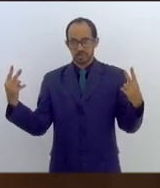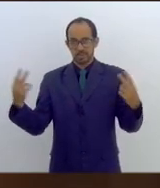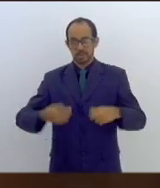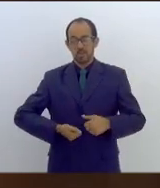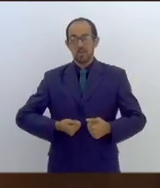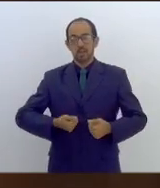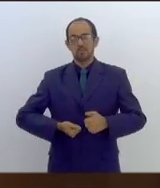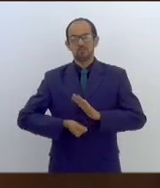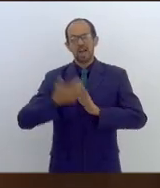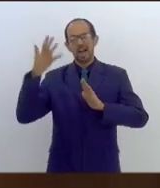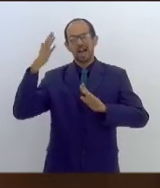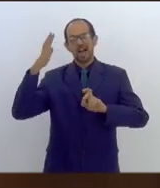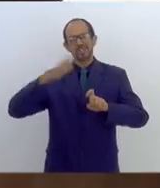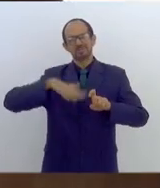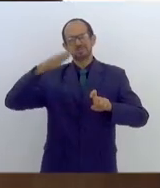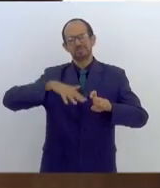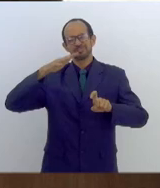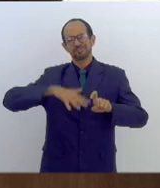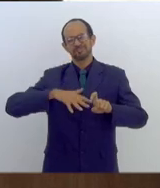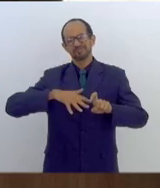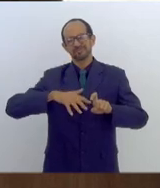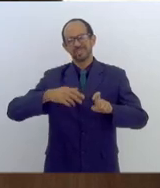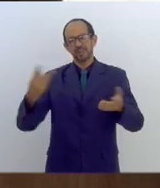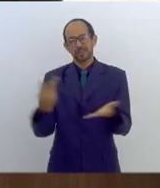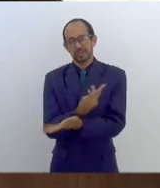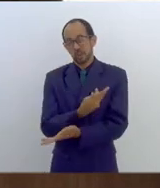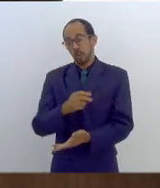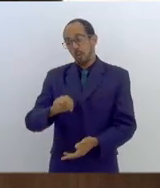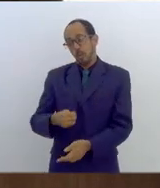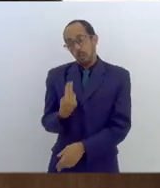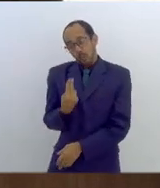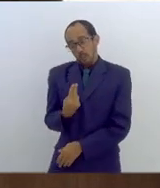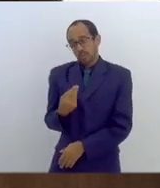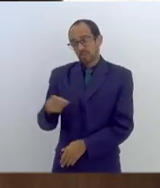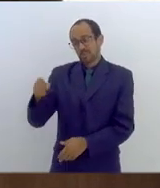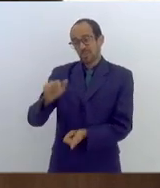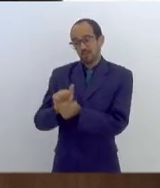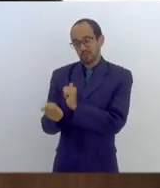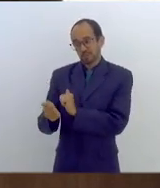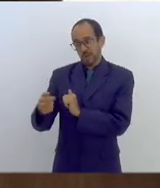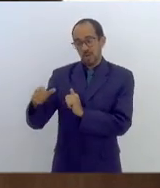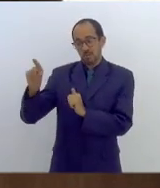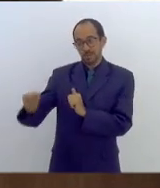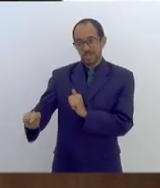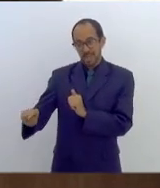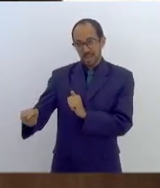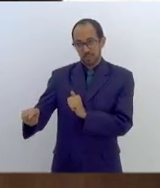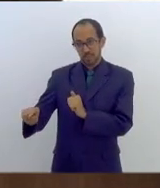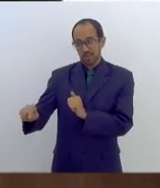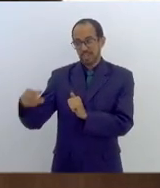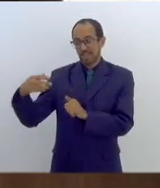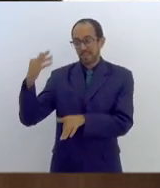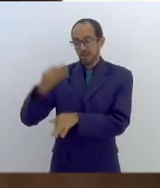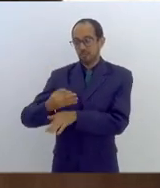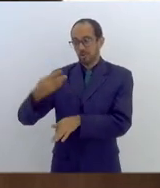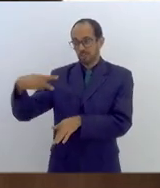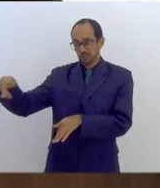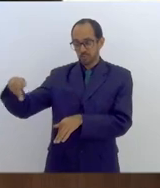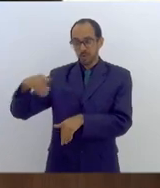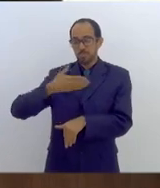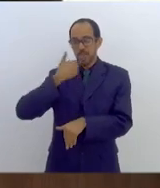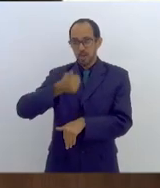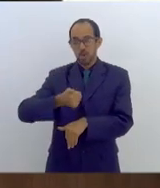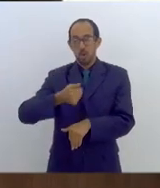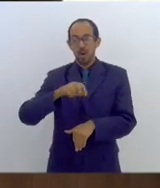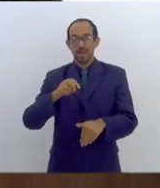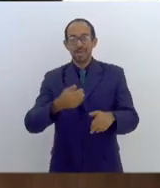boatos ocorreram. Ou que seu futebol era pequeno e com a sua ausência o time cresceu. Essa é a primeira hipótese.